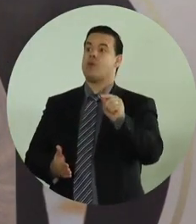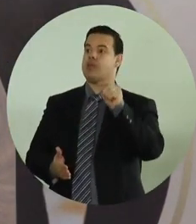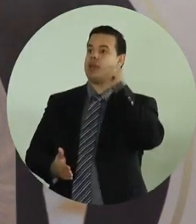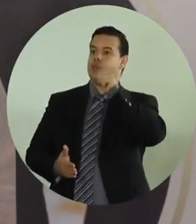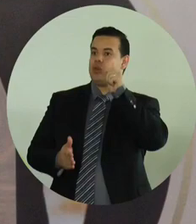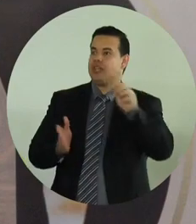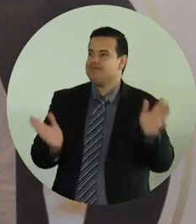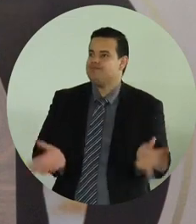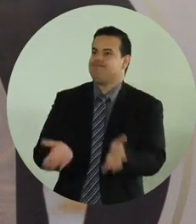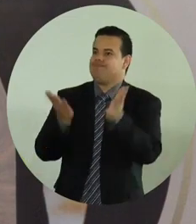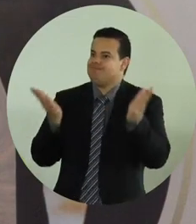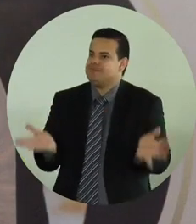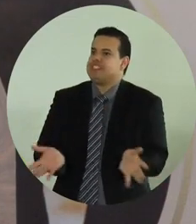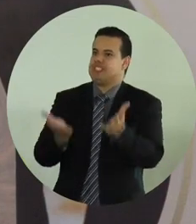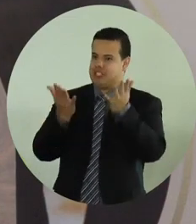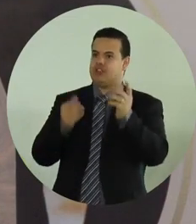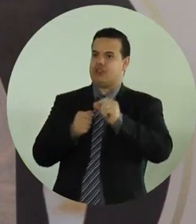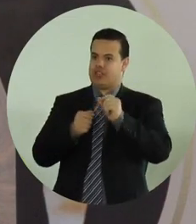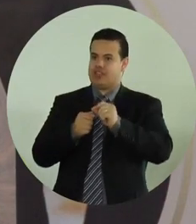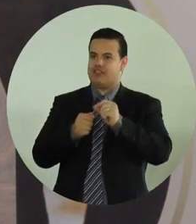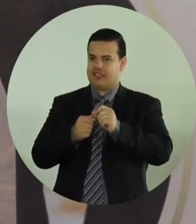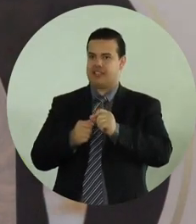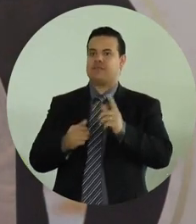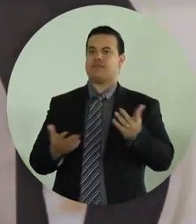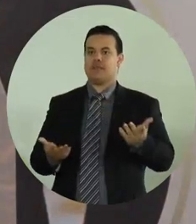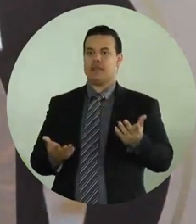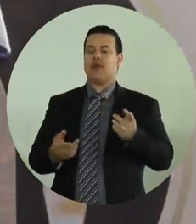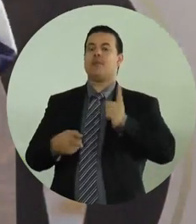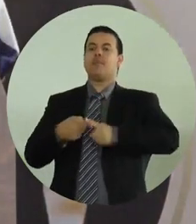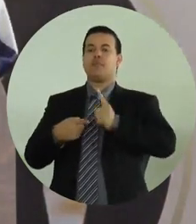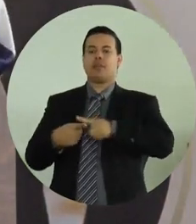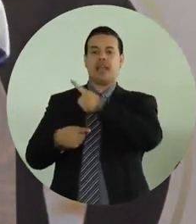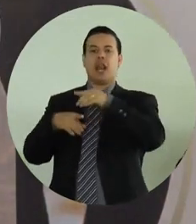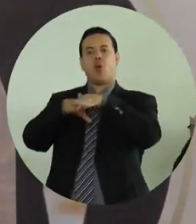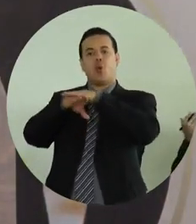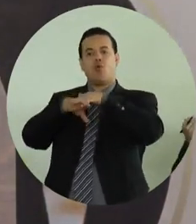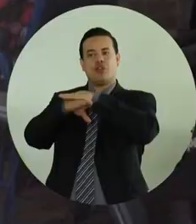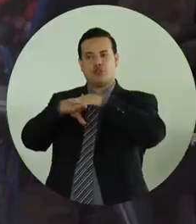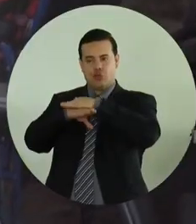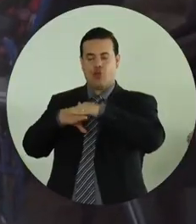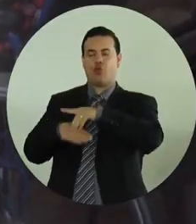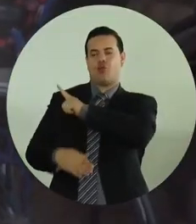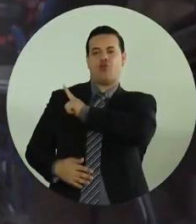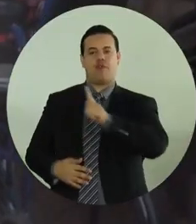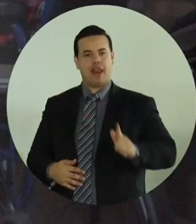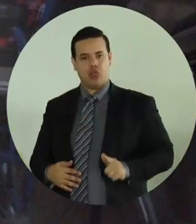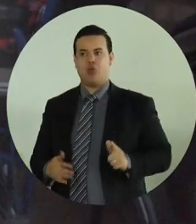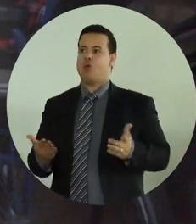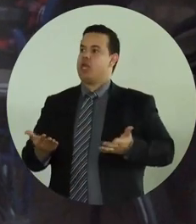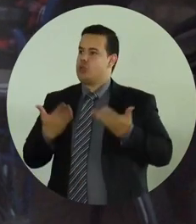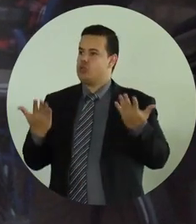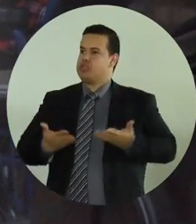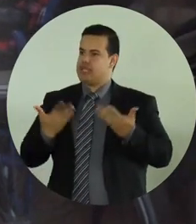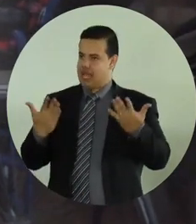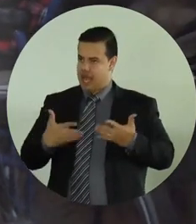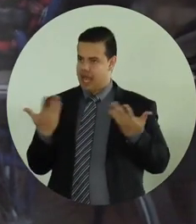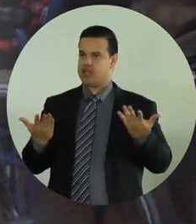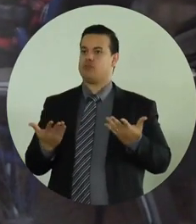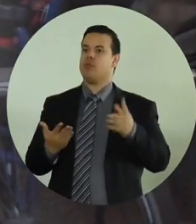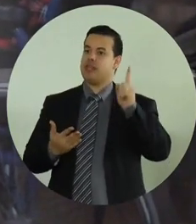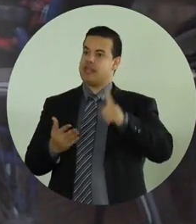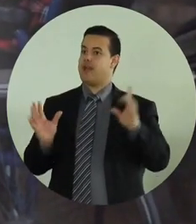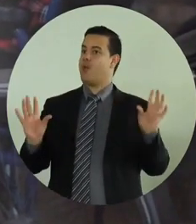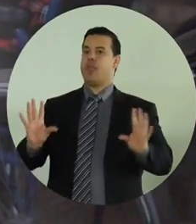da idealizadora desse prêmio, que é a Andrea Schwartz. Quando ela falou com o governador sobre o entusiasmo dela, e foi num